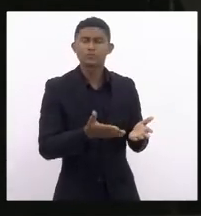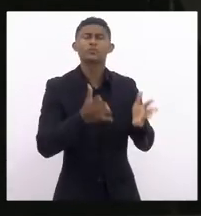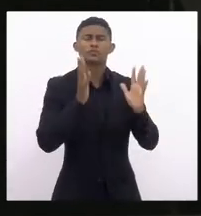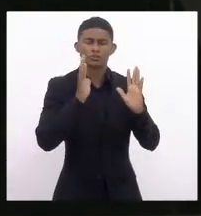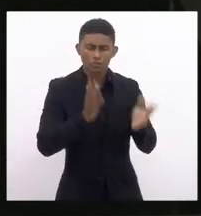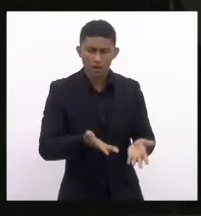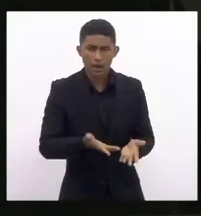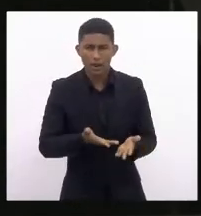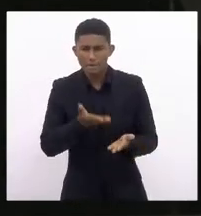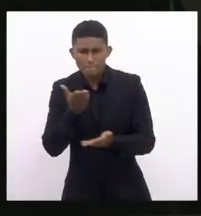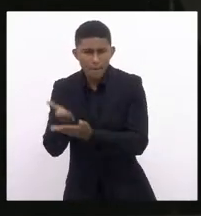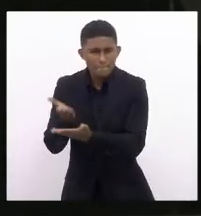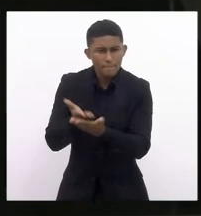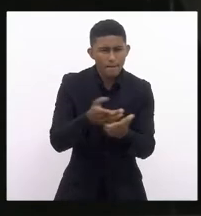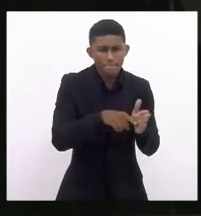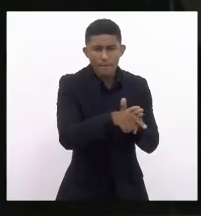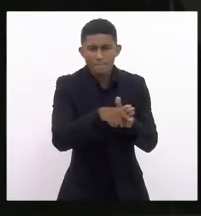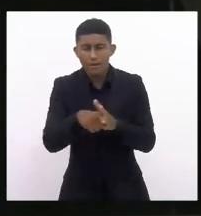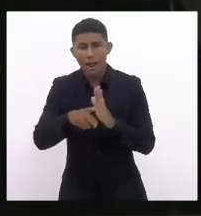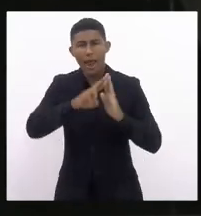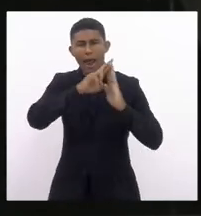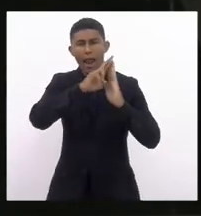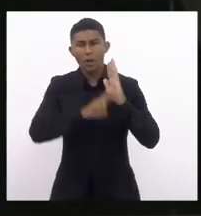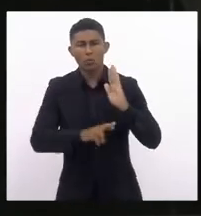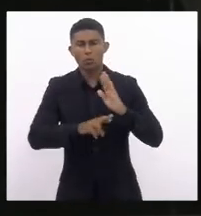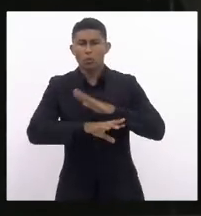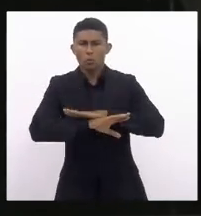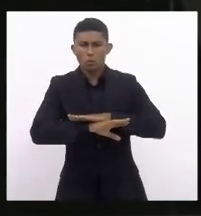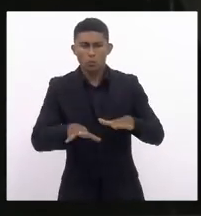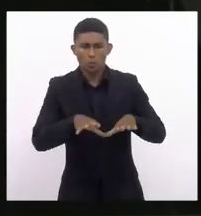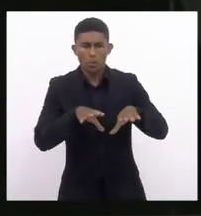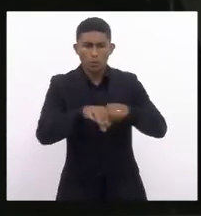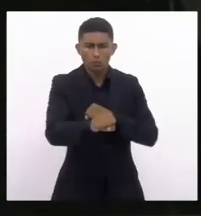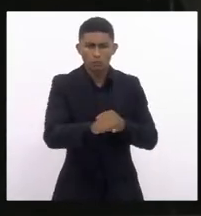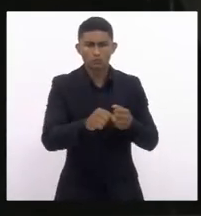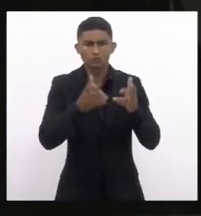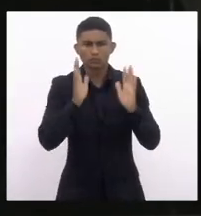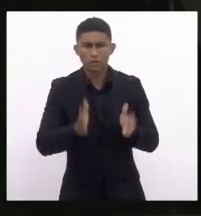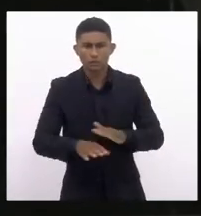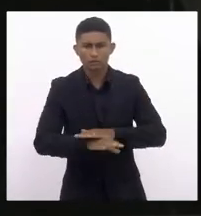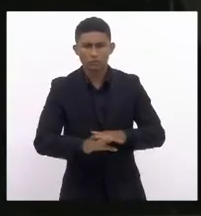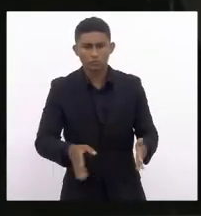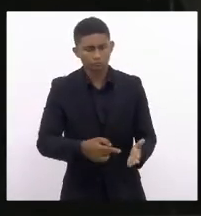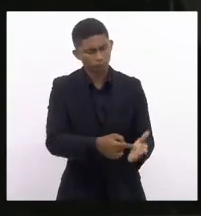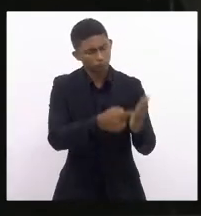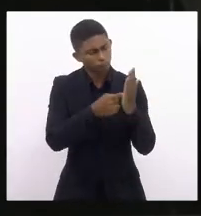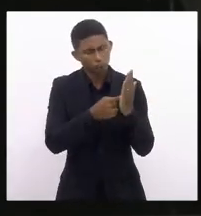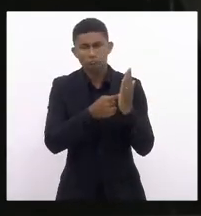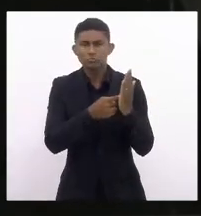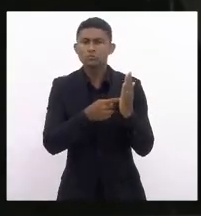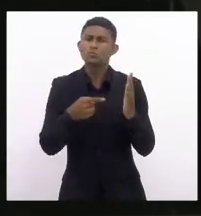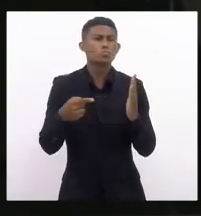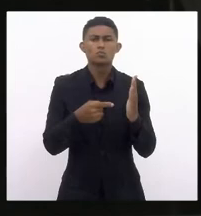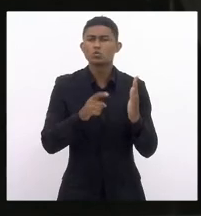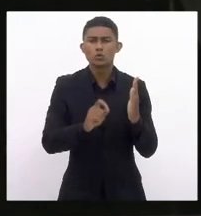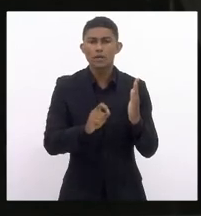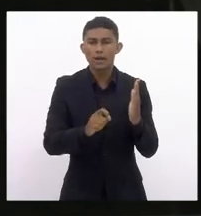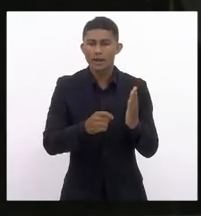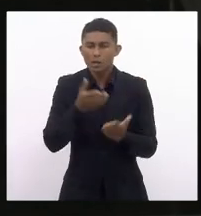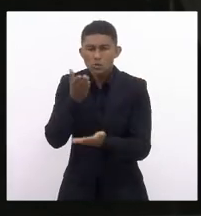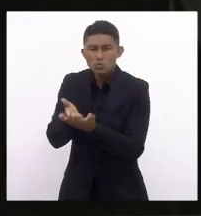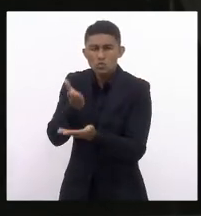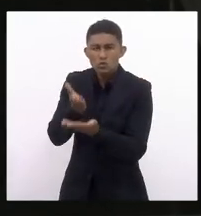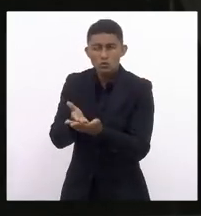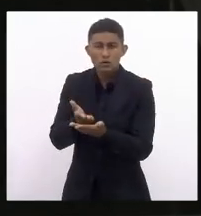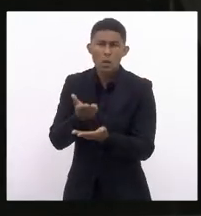seu relatório, que era um relatório que avaliava não só o impacto financeiro